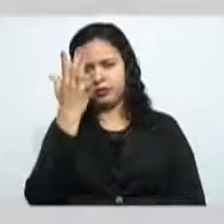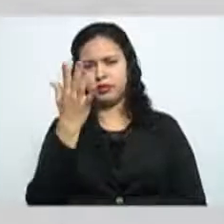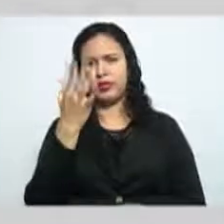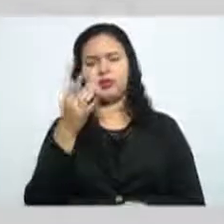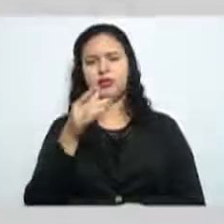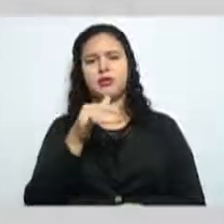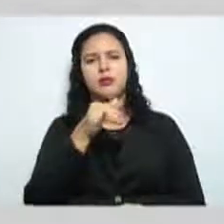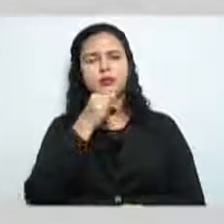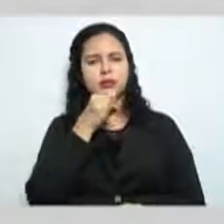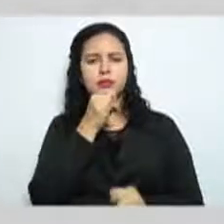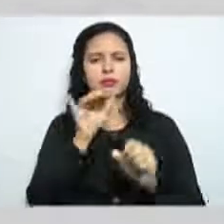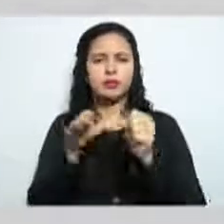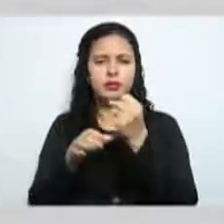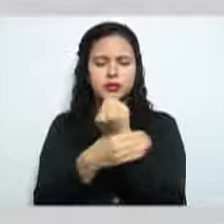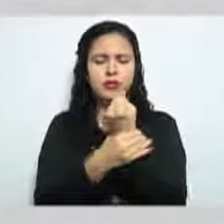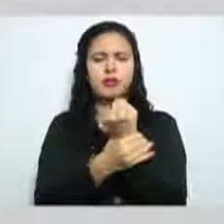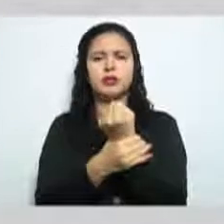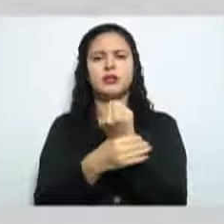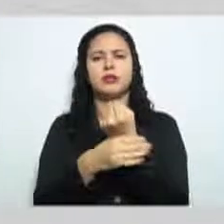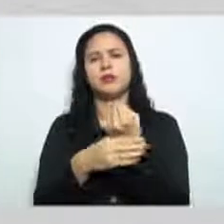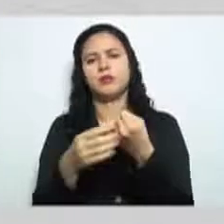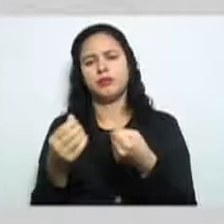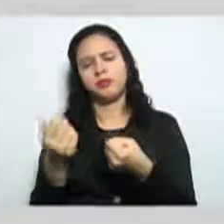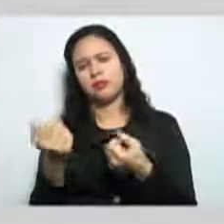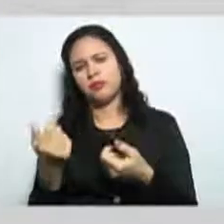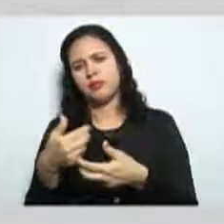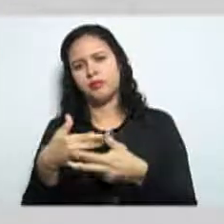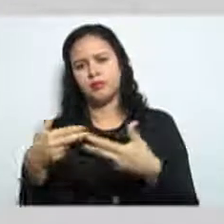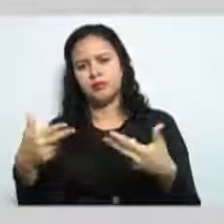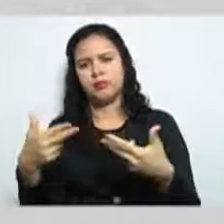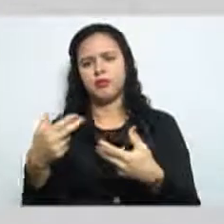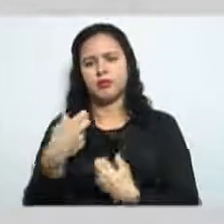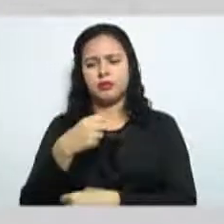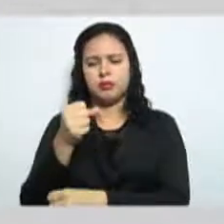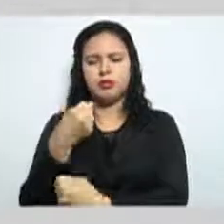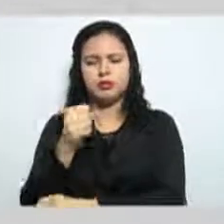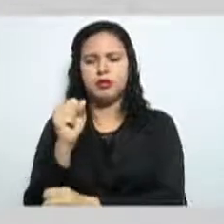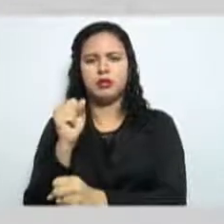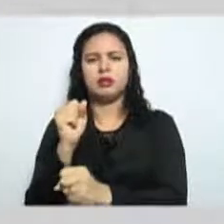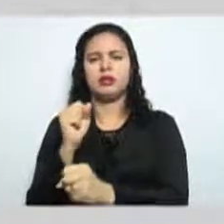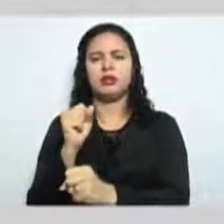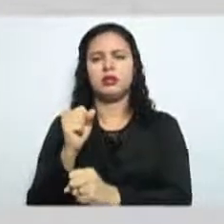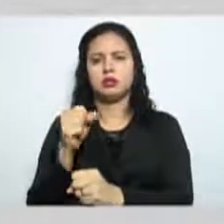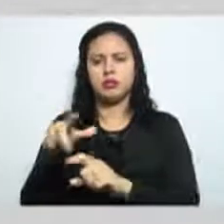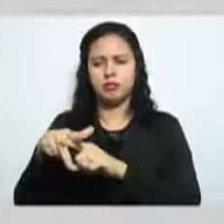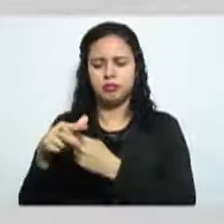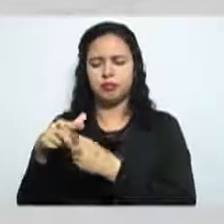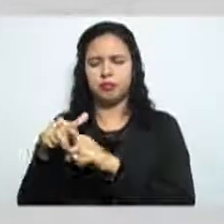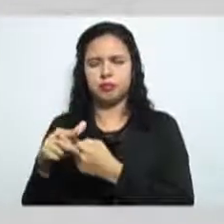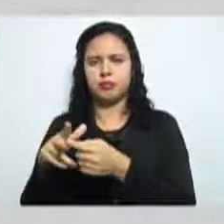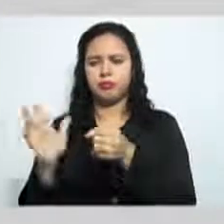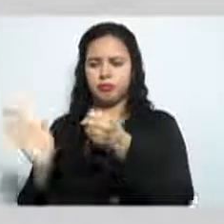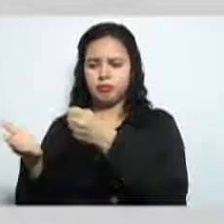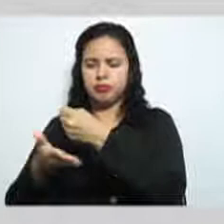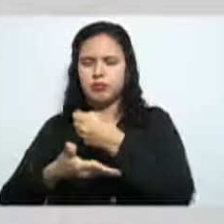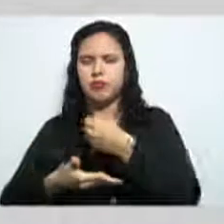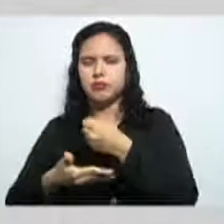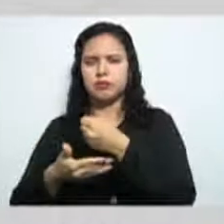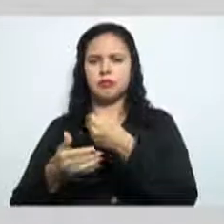trabalhos terceirizados de quem presta serviços, por exemplo, de limpeza, de manutenção, de colheita e entre